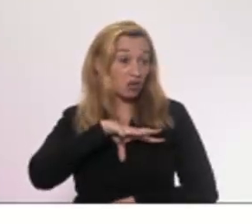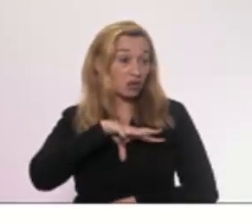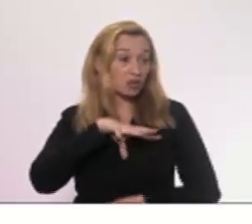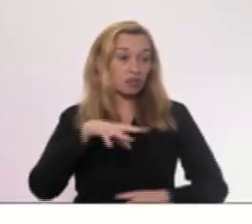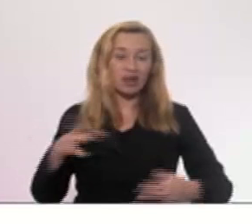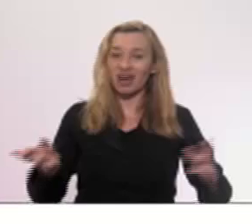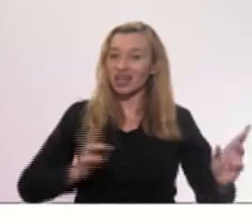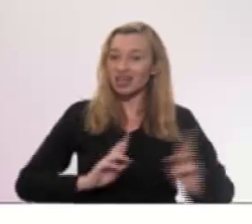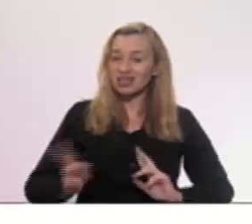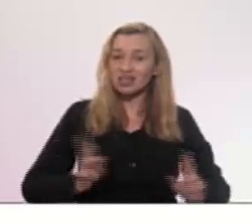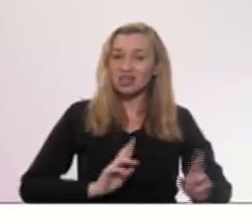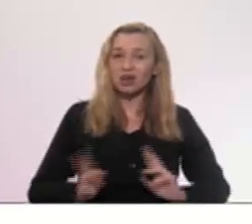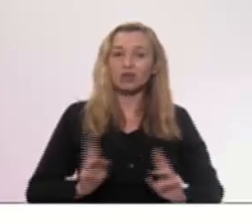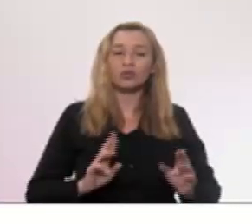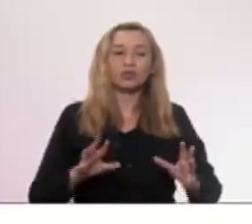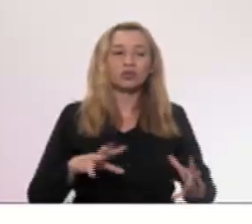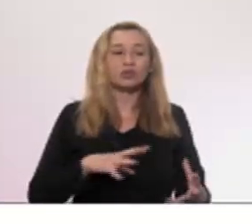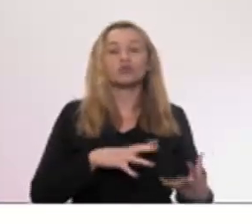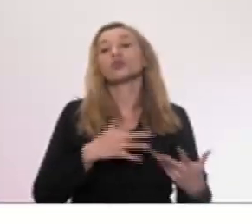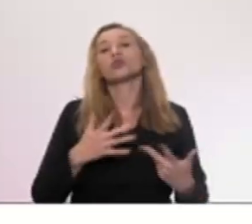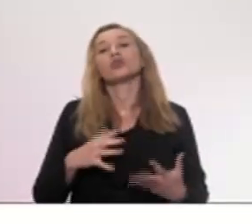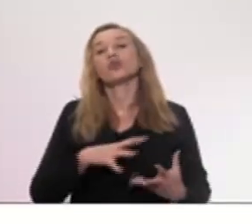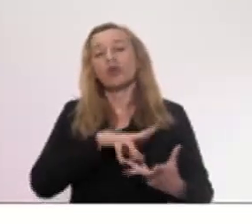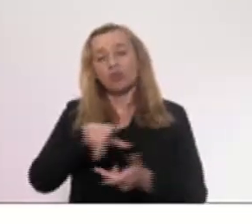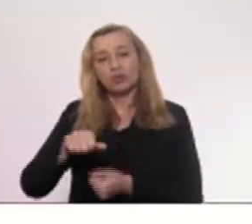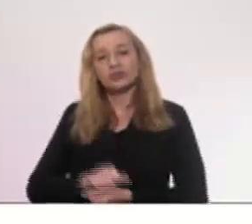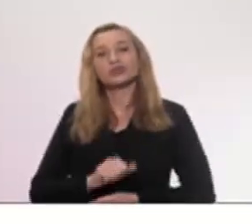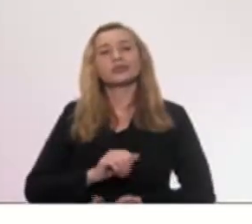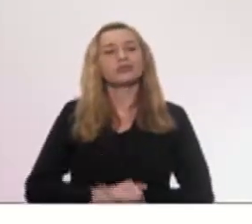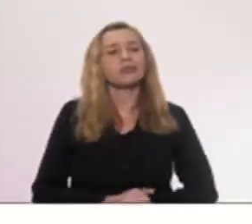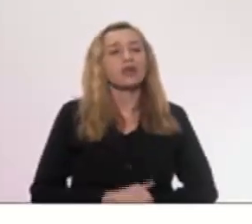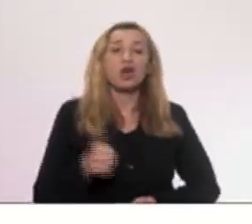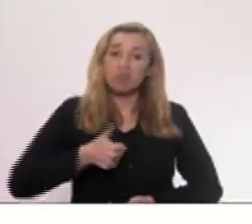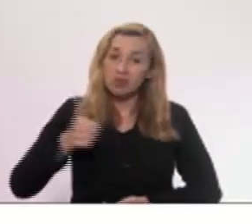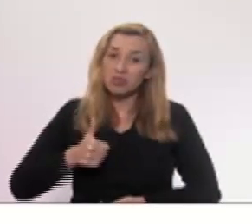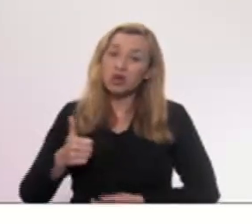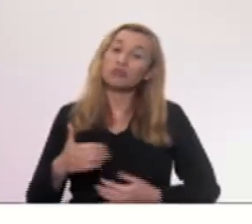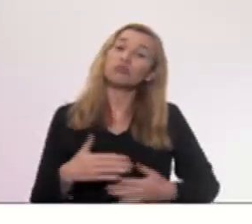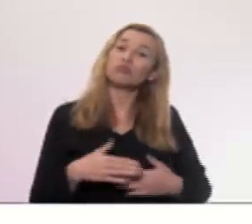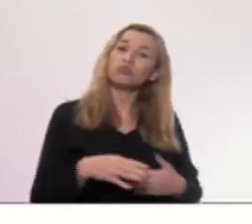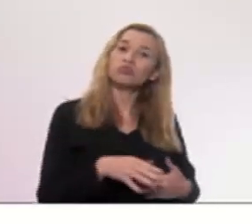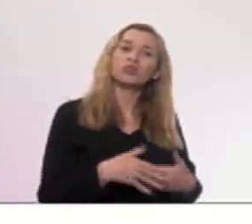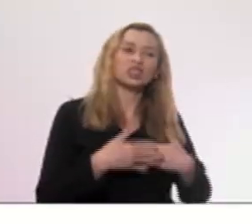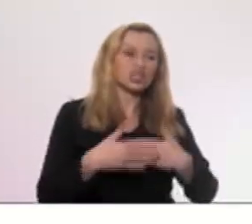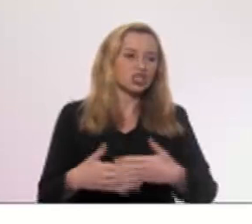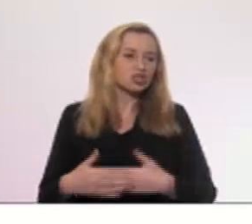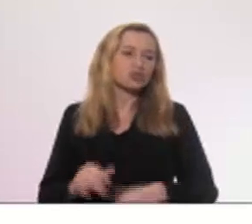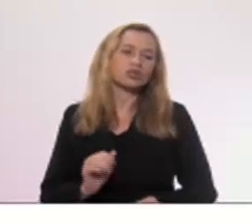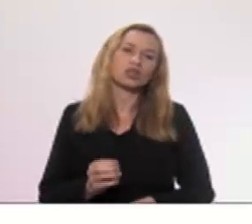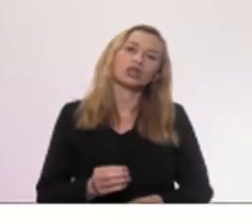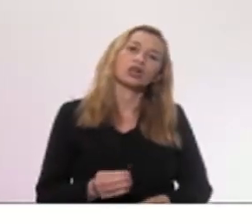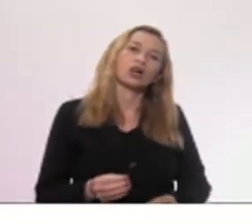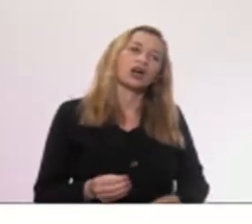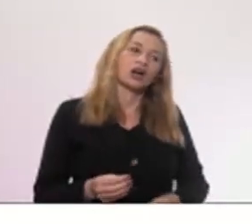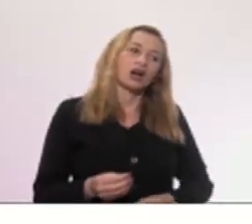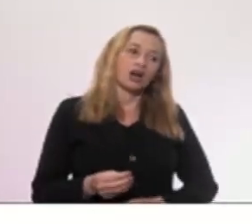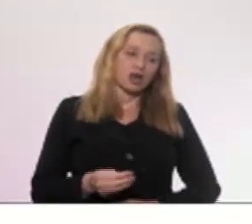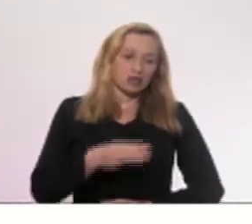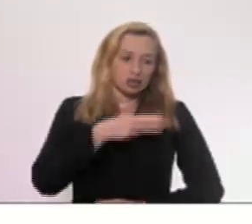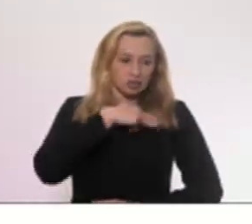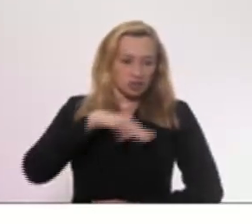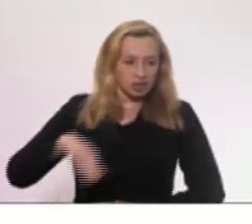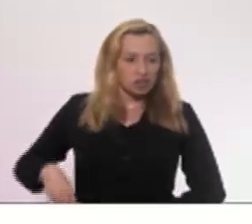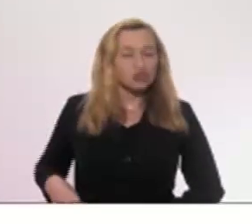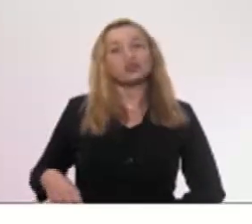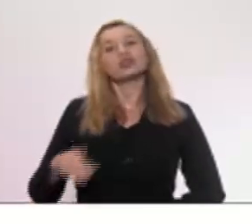relação da Universidade de Salamanca com o mundo ibérico. O primeiro-ministro da Espanha fez questão de pronunciar uma conferência, ele mesmo,